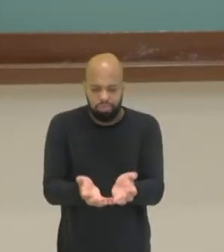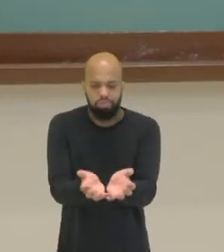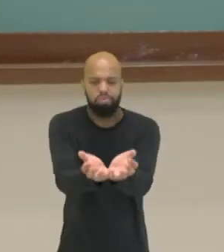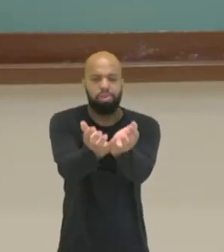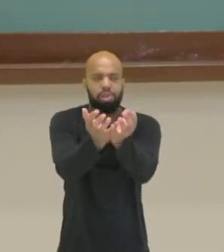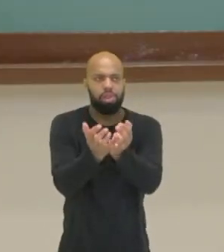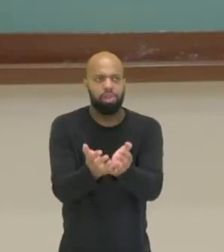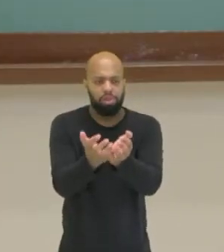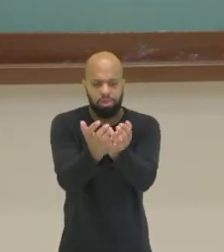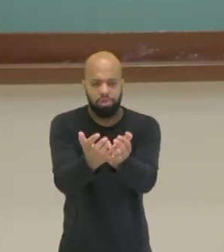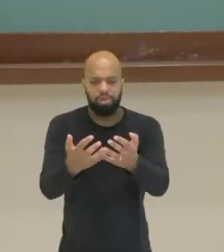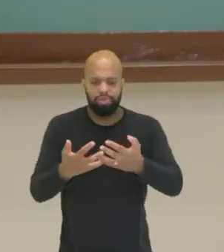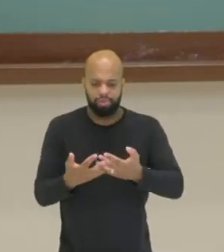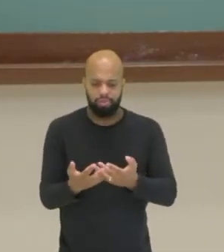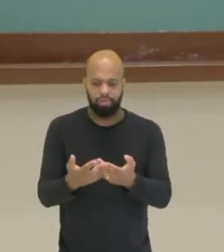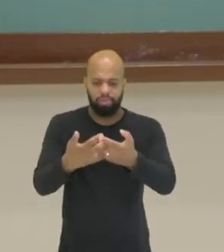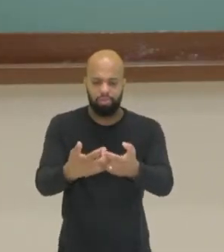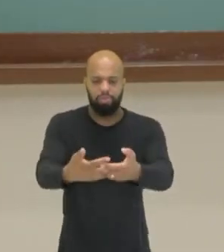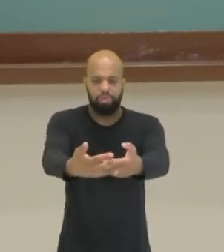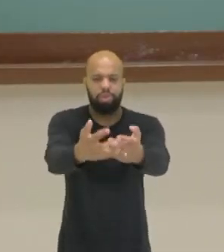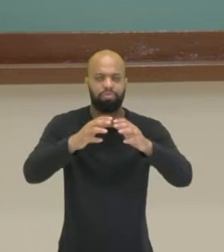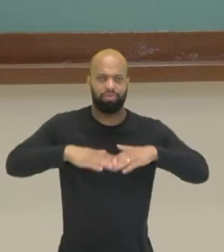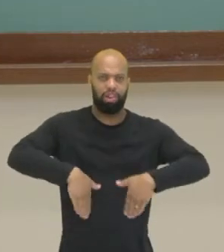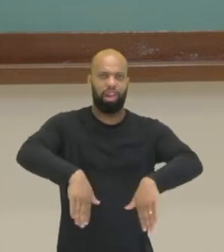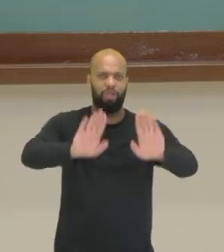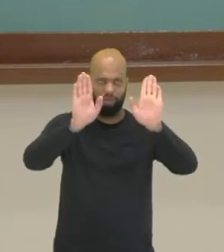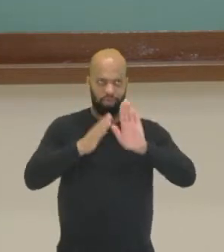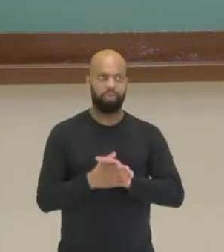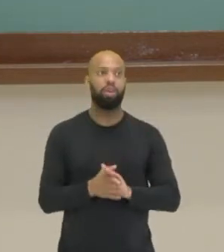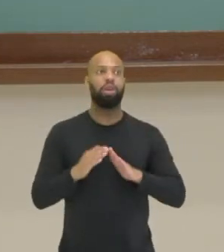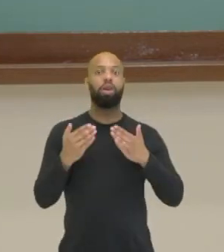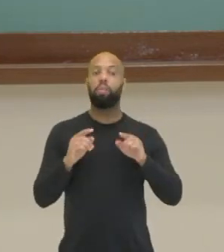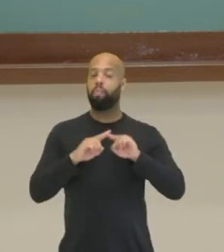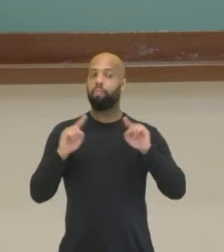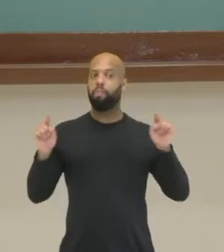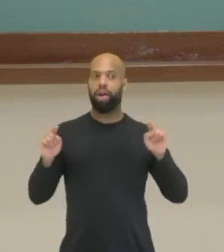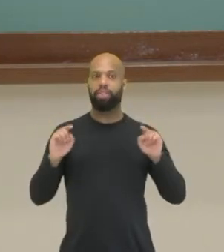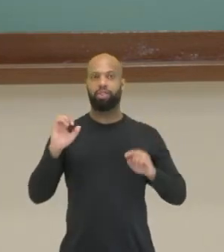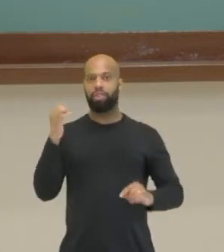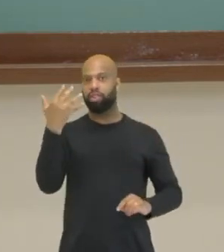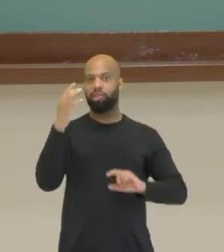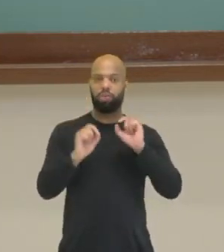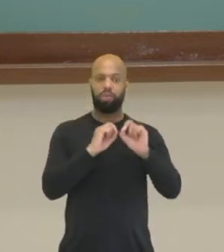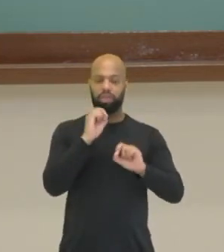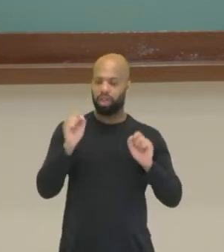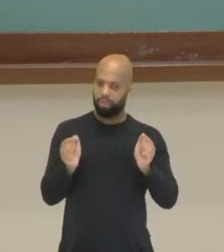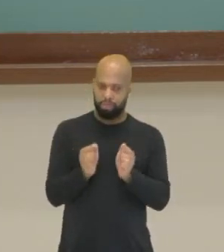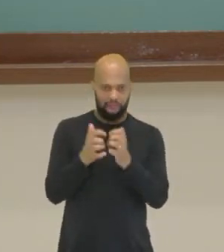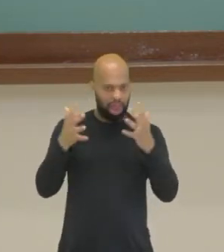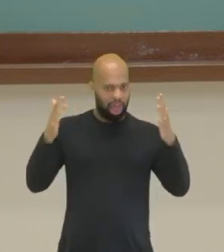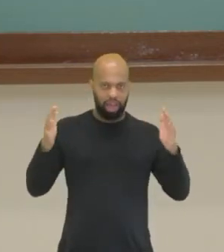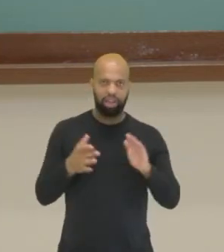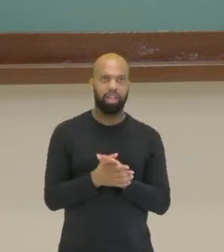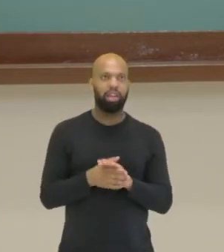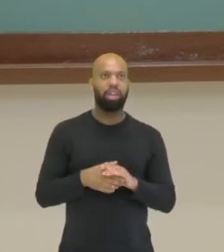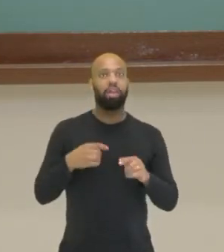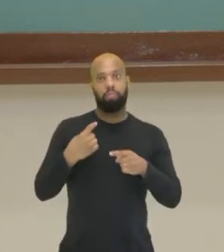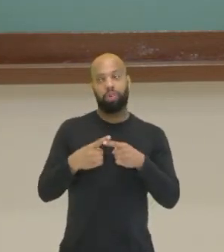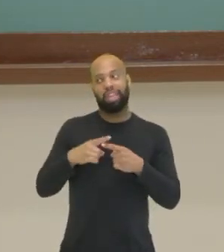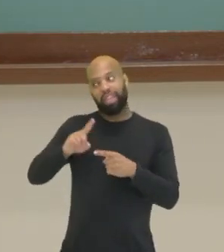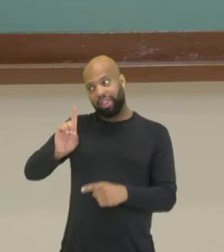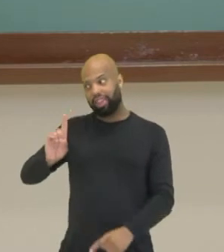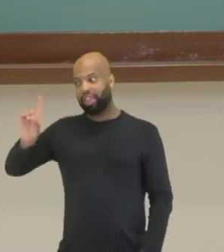desse fim no esquema. O que acontece? Milagrosamente, ou melhor, com a intercessão do deus Marte,